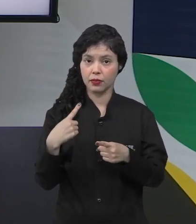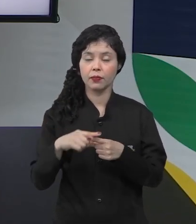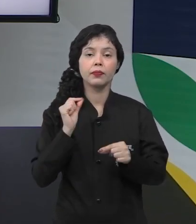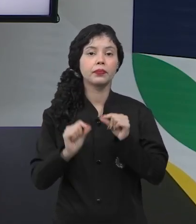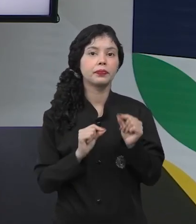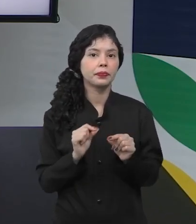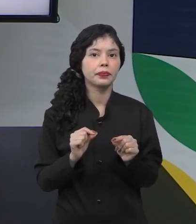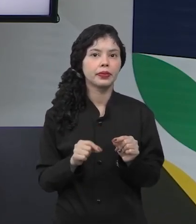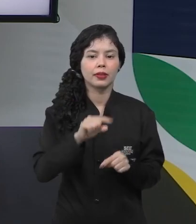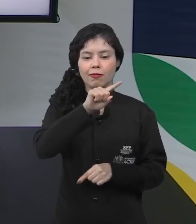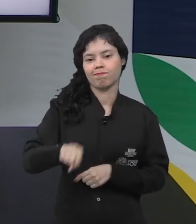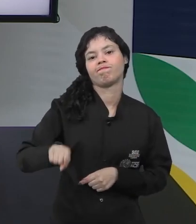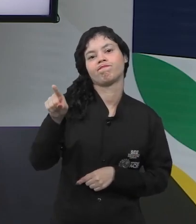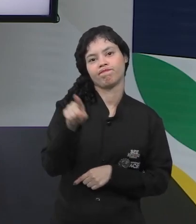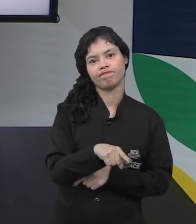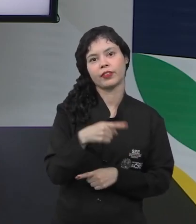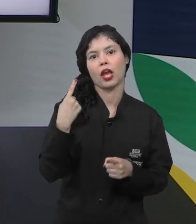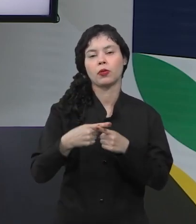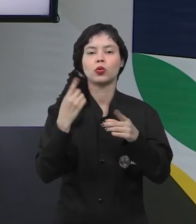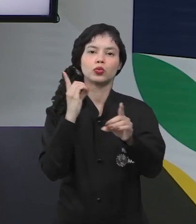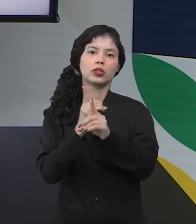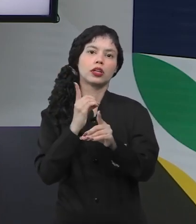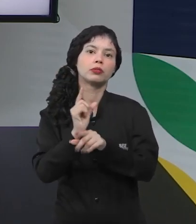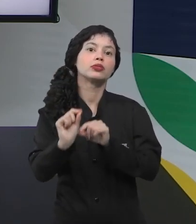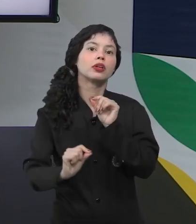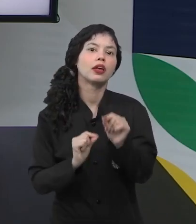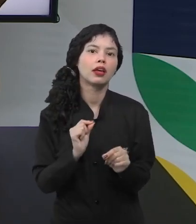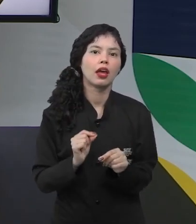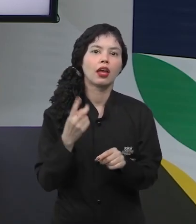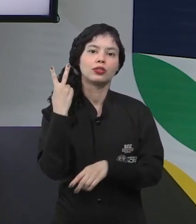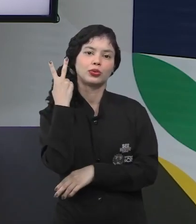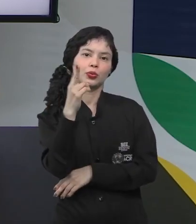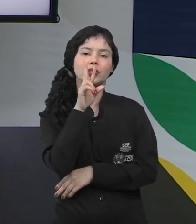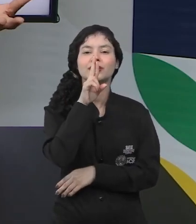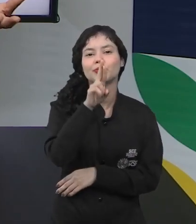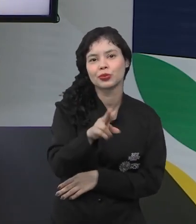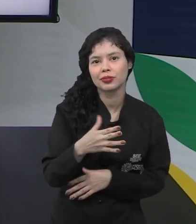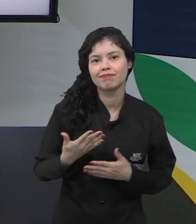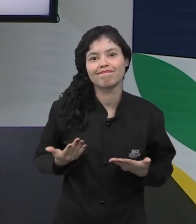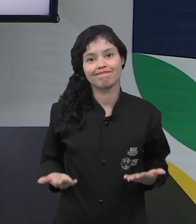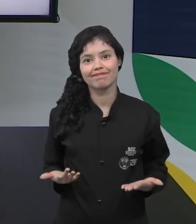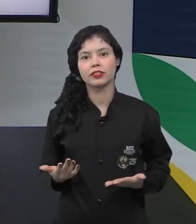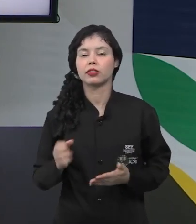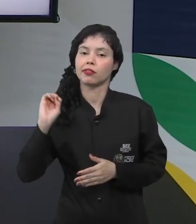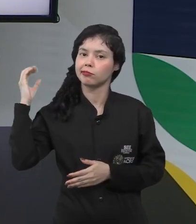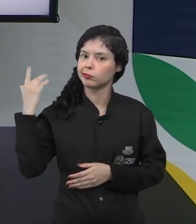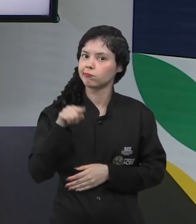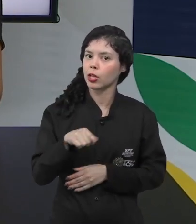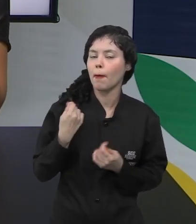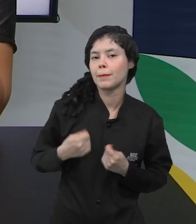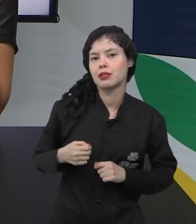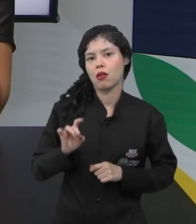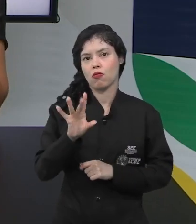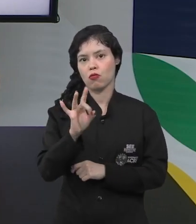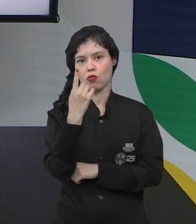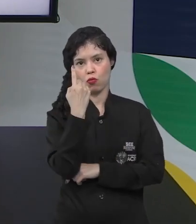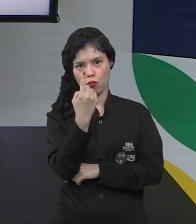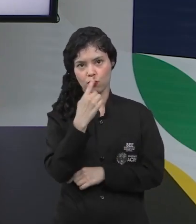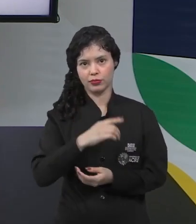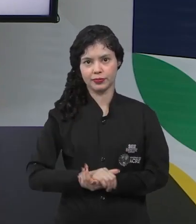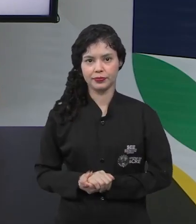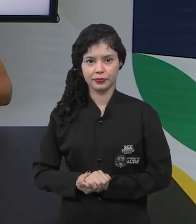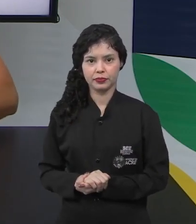questão ela seria anulada, porque nós encontraríamos aí duas respostas. E não é o caso, né? Eu preciso somente de uma